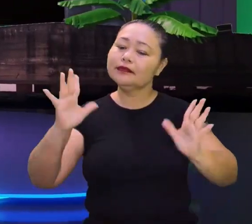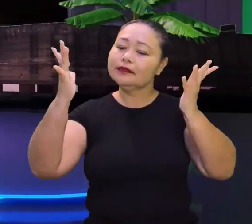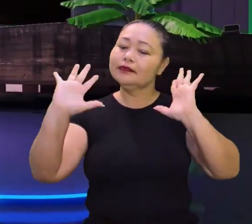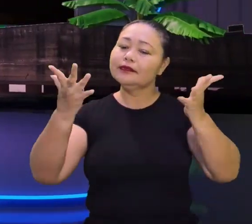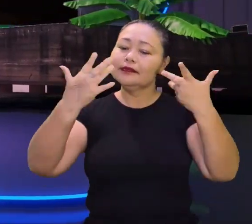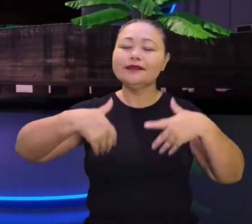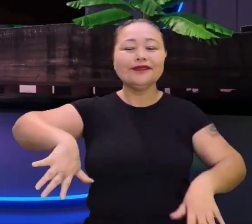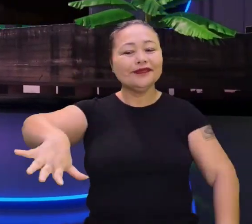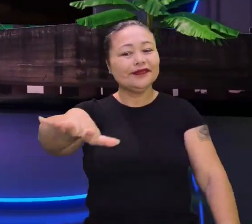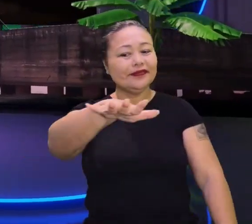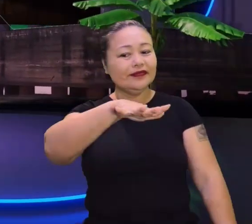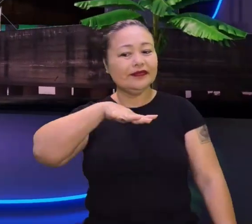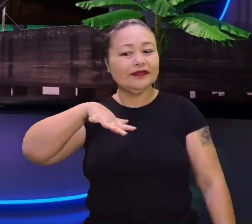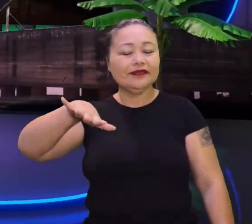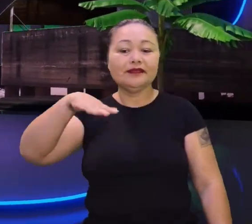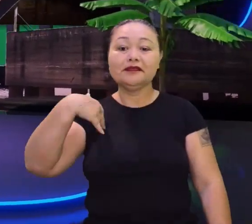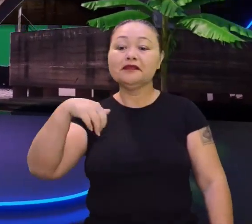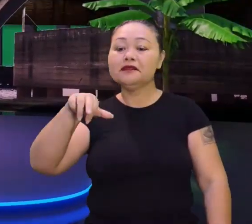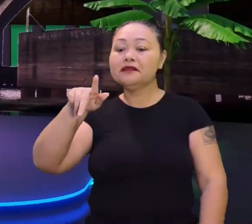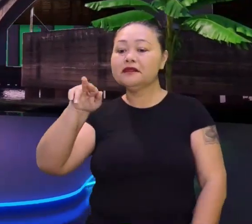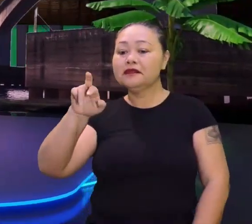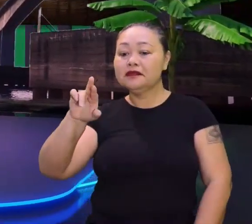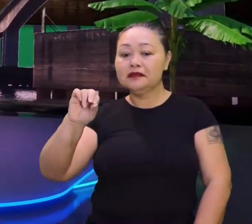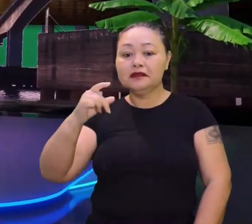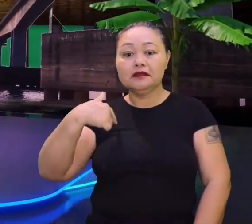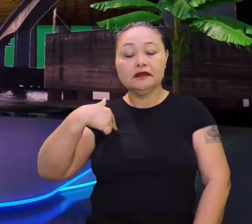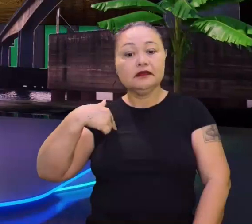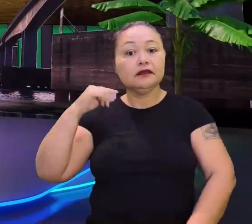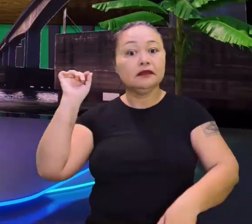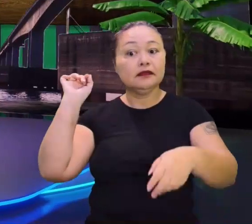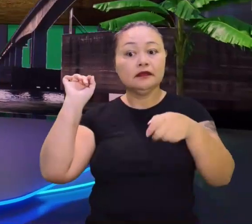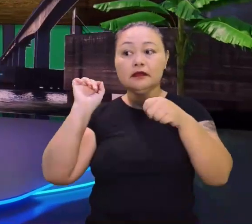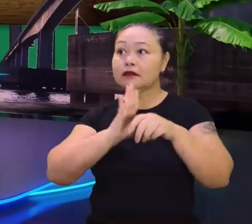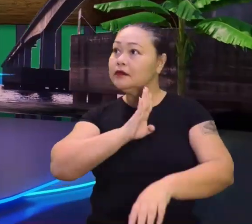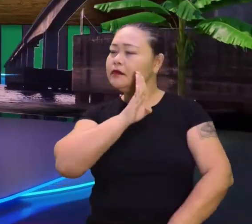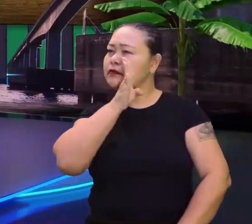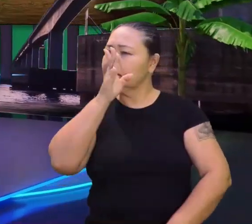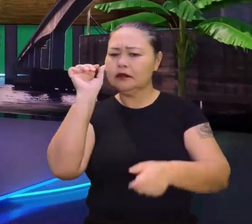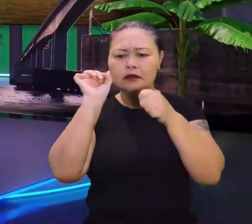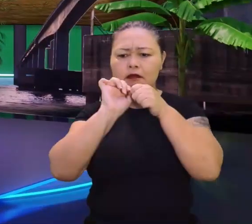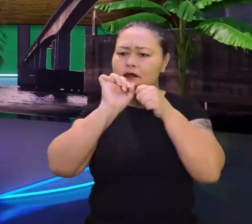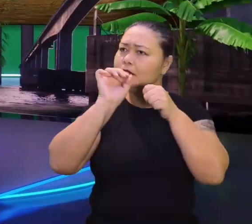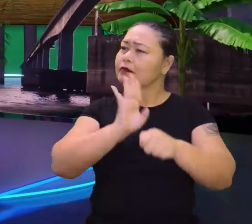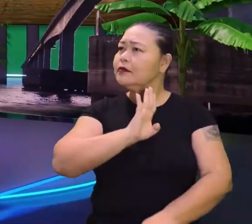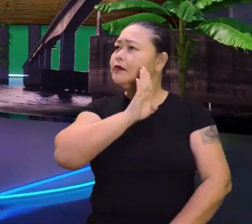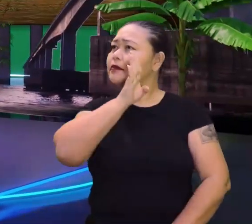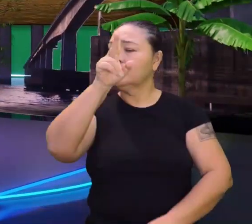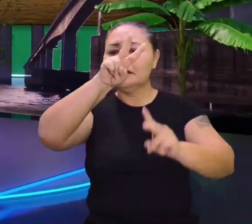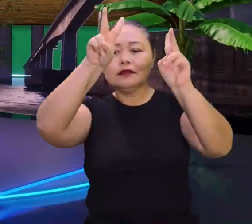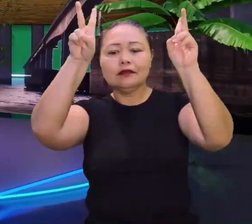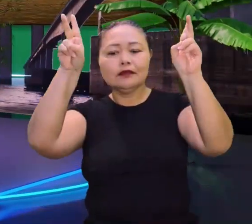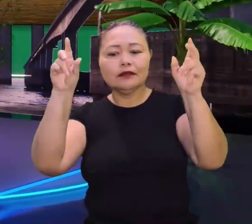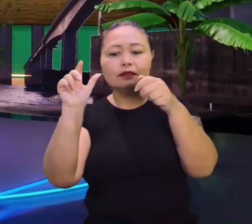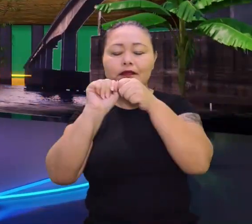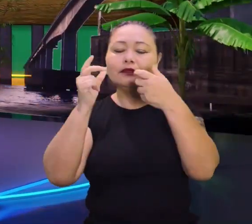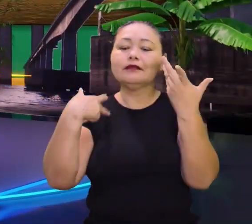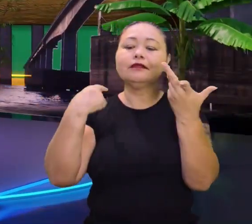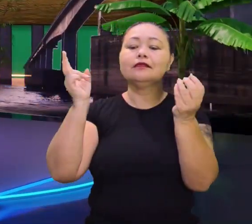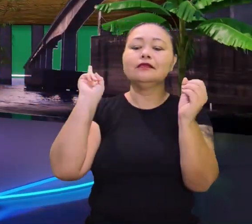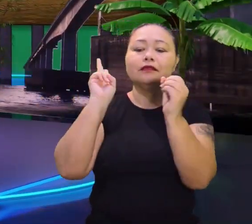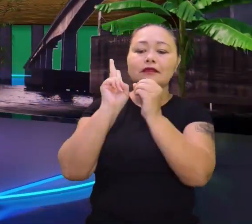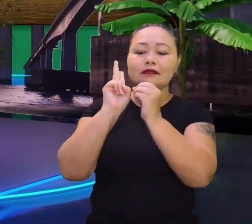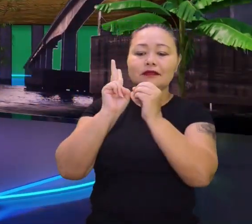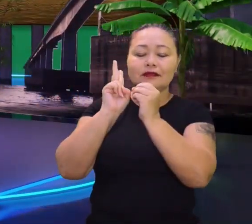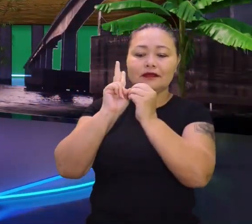Salve, salve, galera! Rogério, fizemos uma viagem, uma abordagem sobre a questão